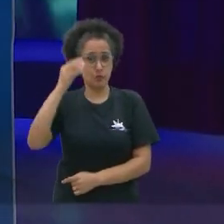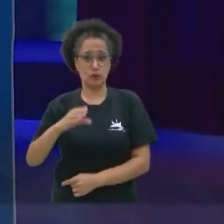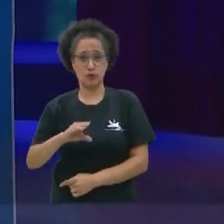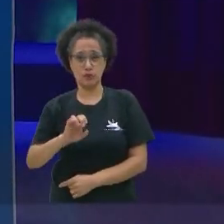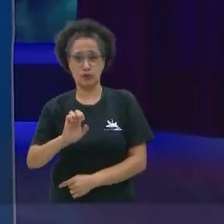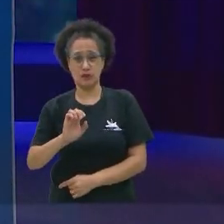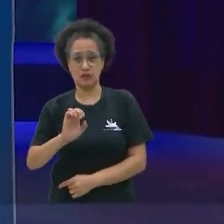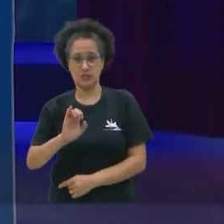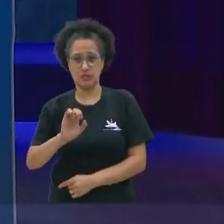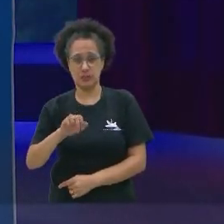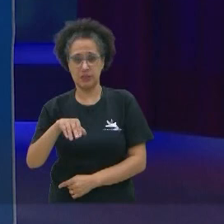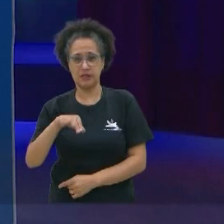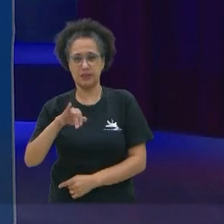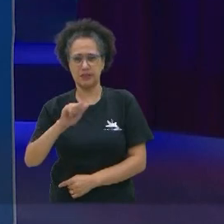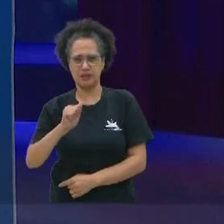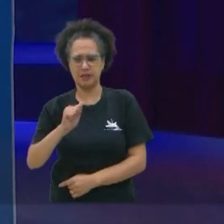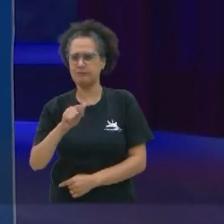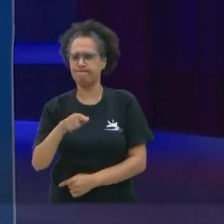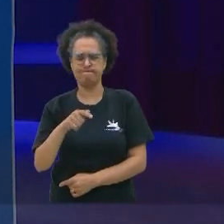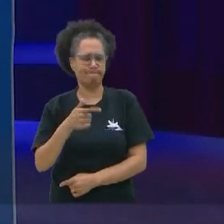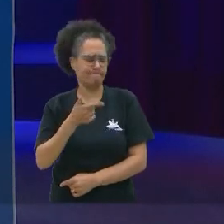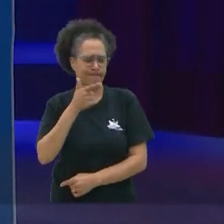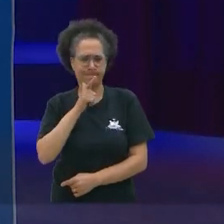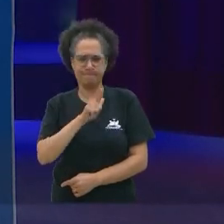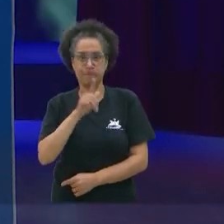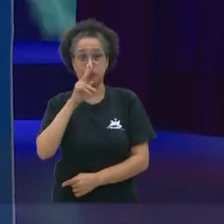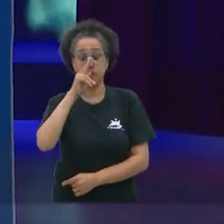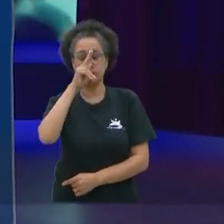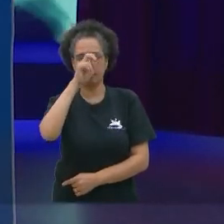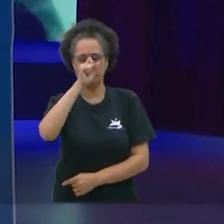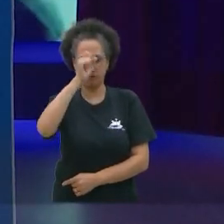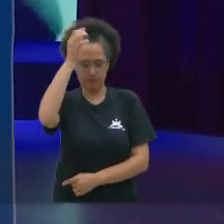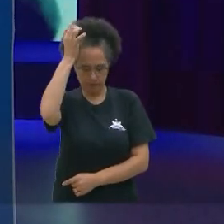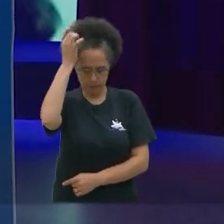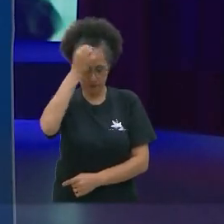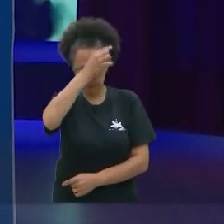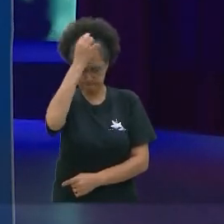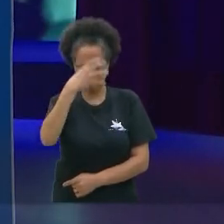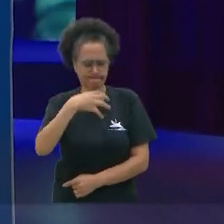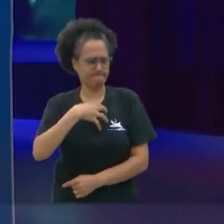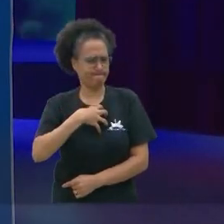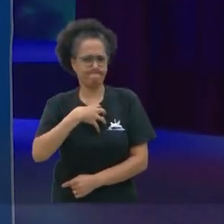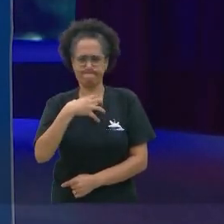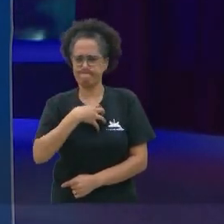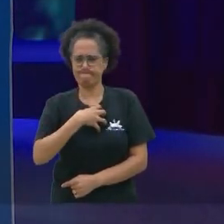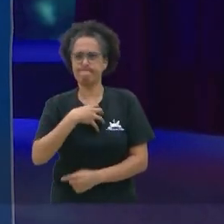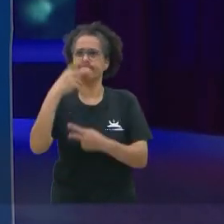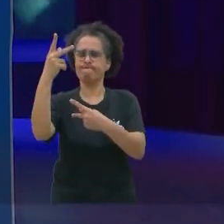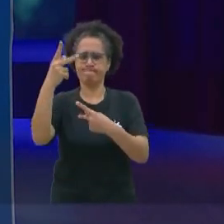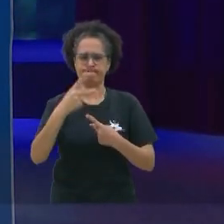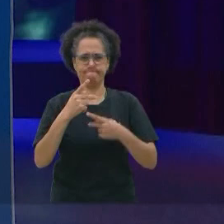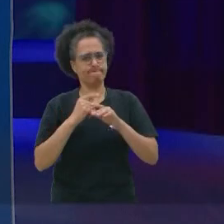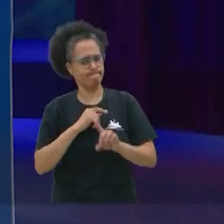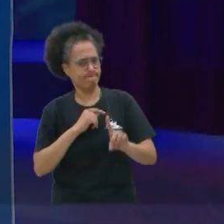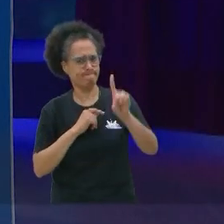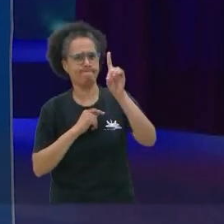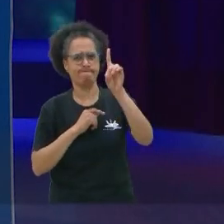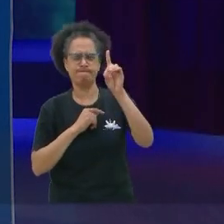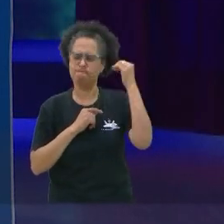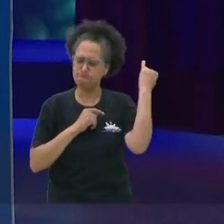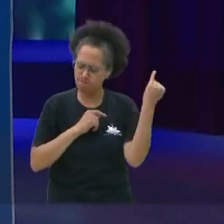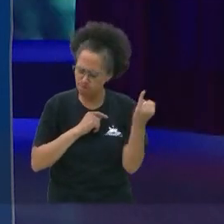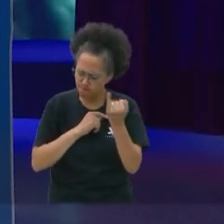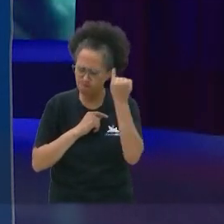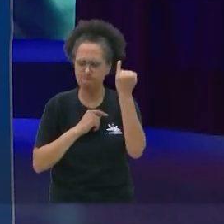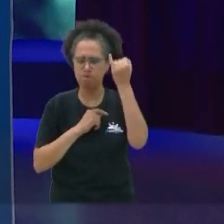ação do Espírito Santo, o seu amor. Não sentimos a presença de Deus. É muito importante